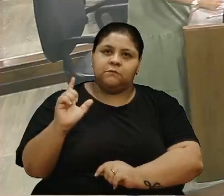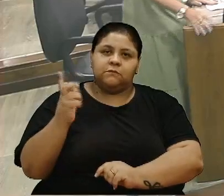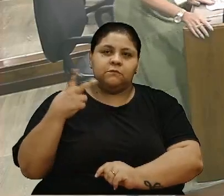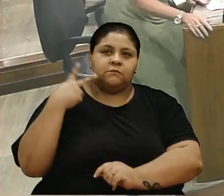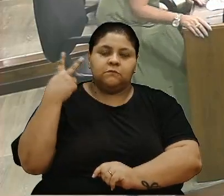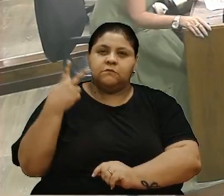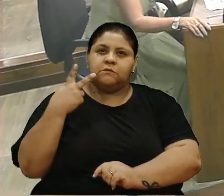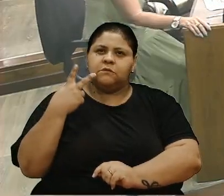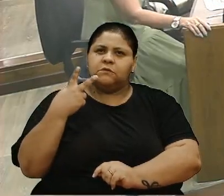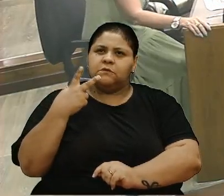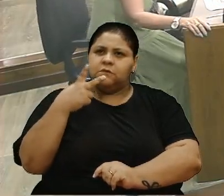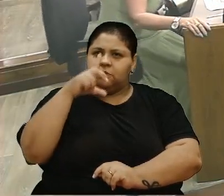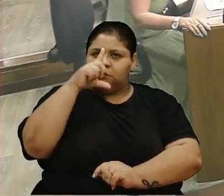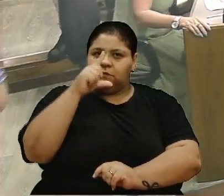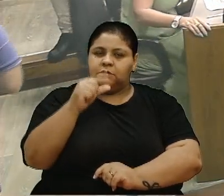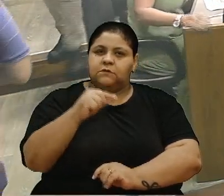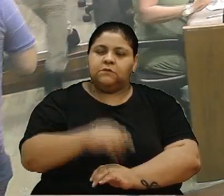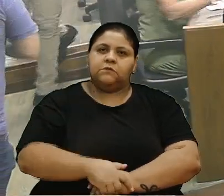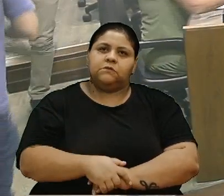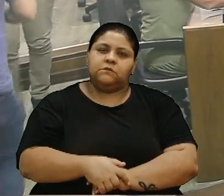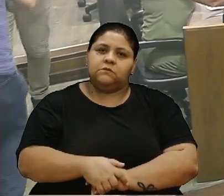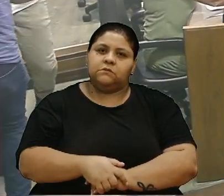vereador Sandro Fantinel.